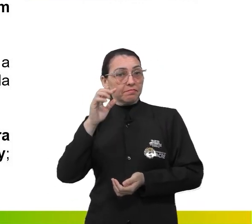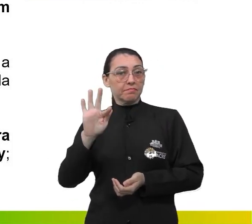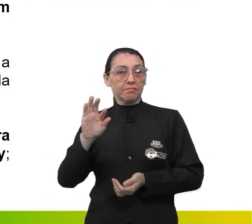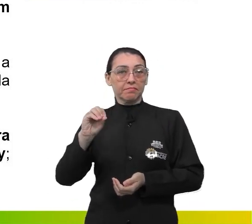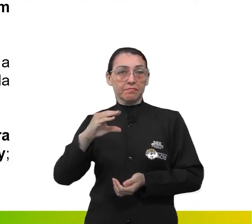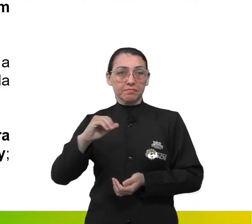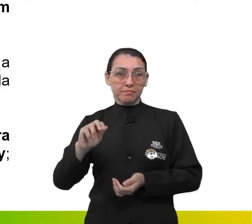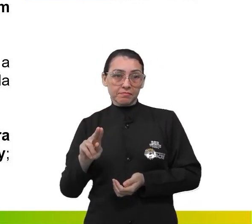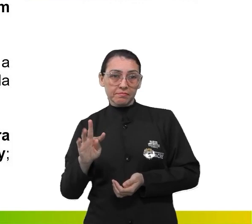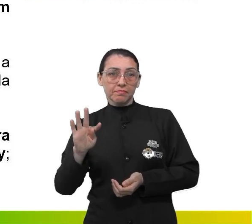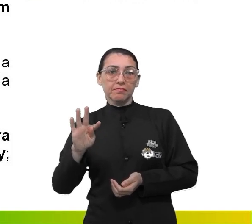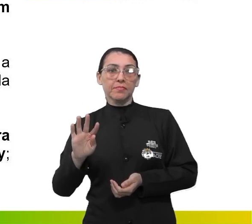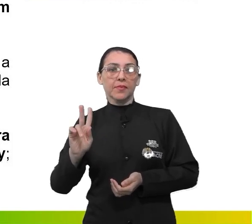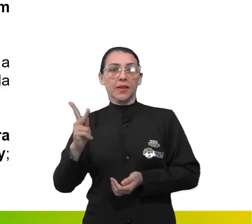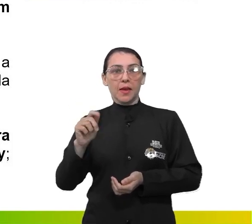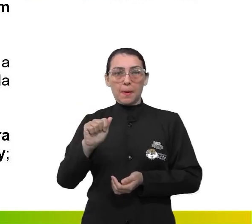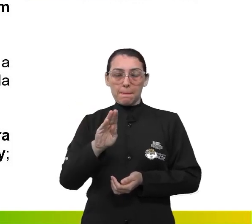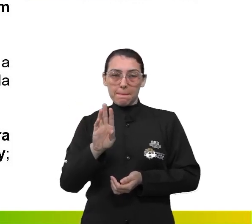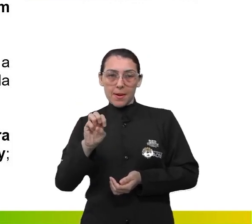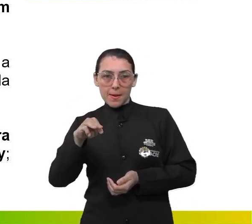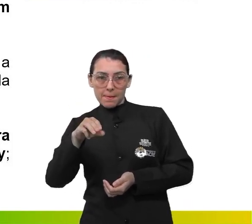Foucault, Habermas,